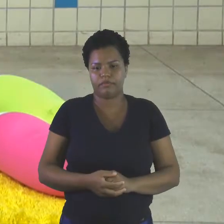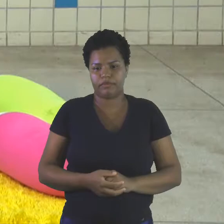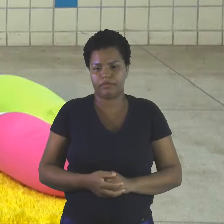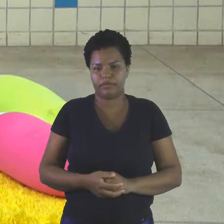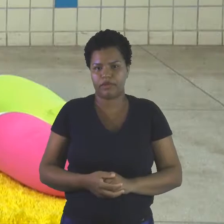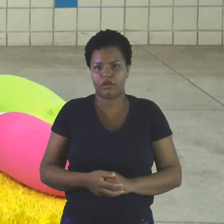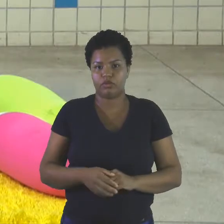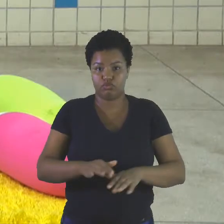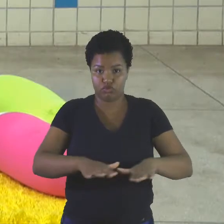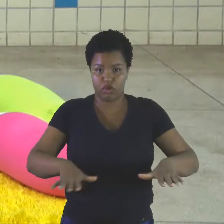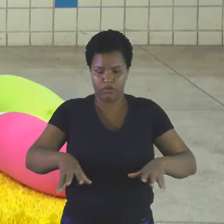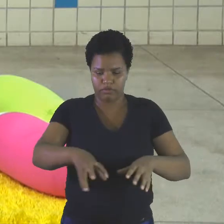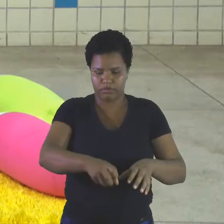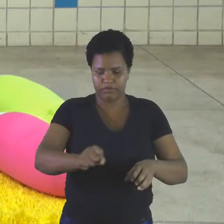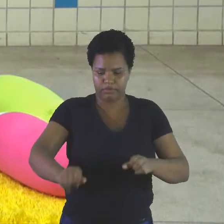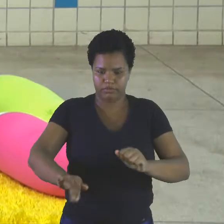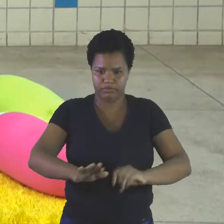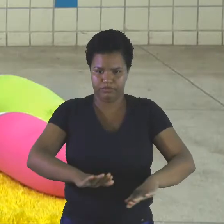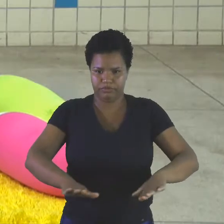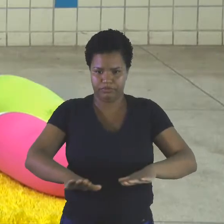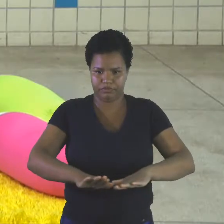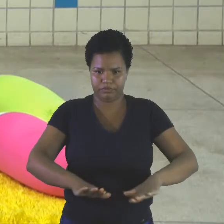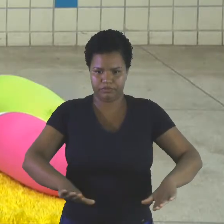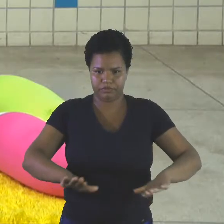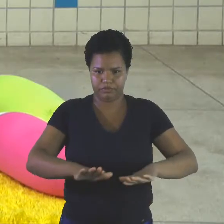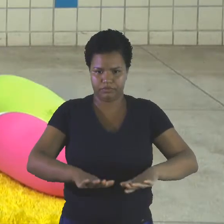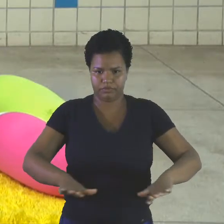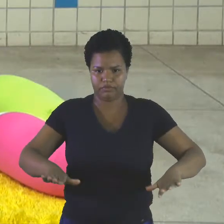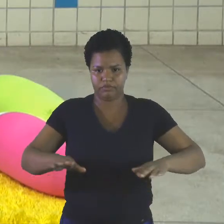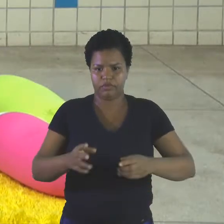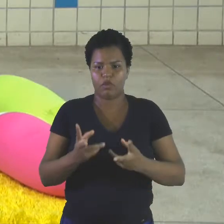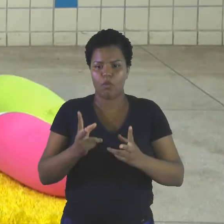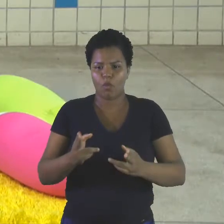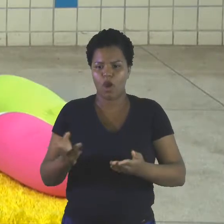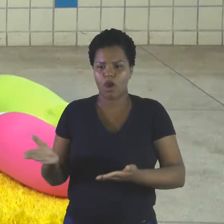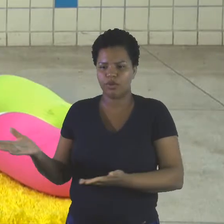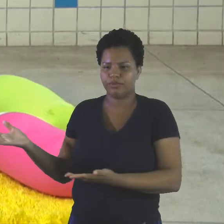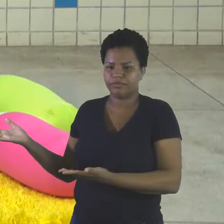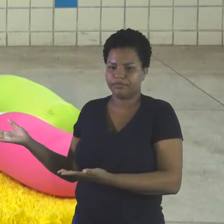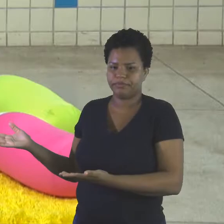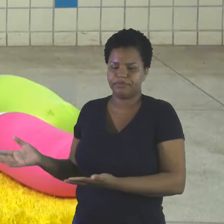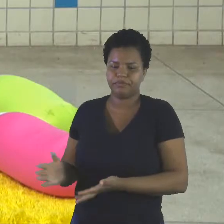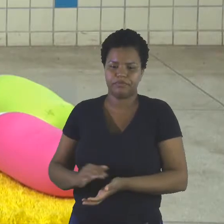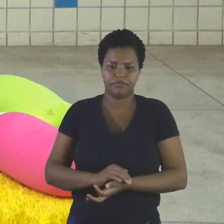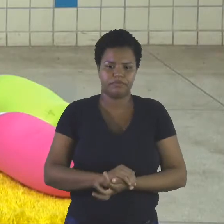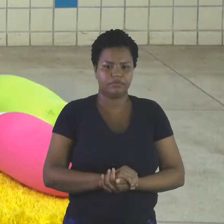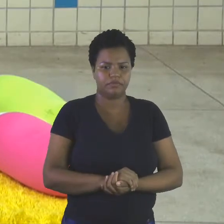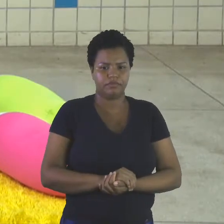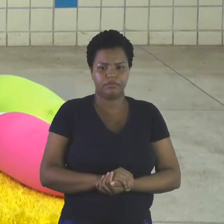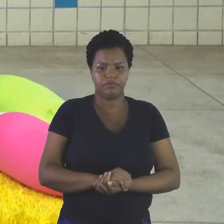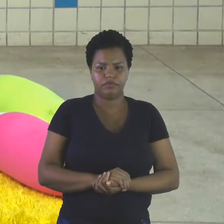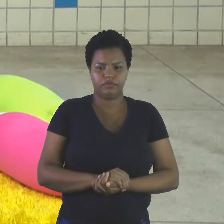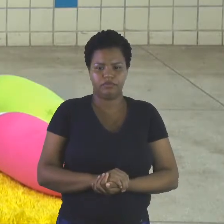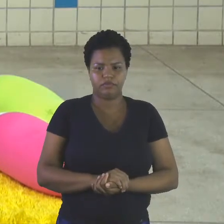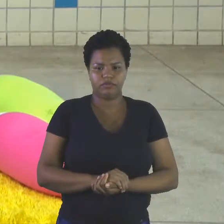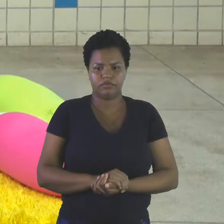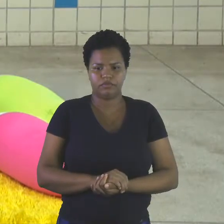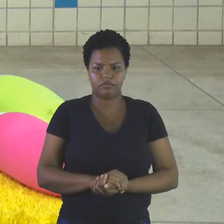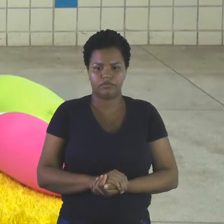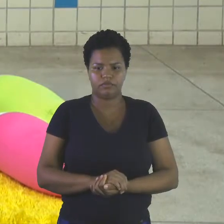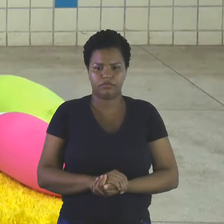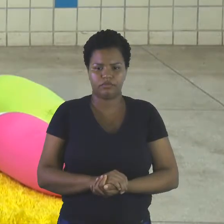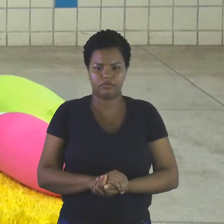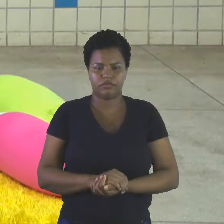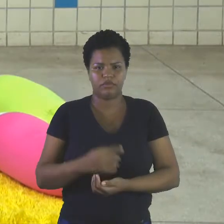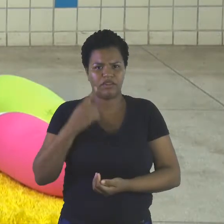e no chão você vai espalhando ela aqui e se você vê